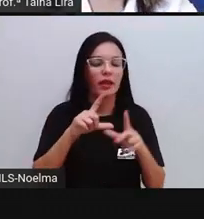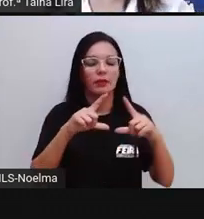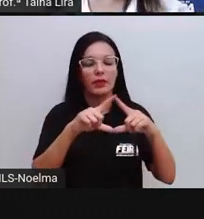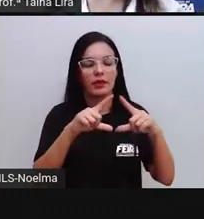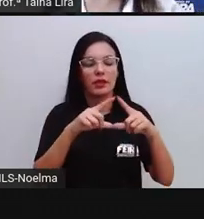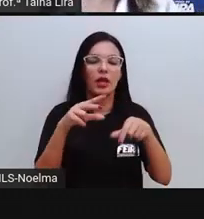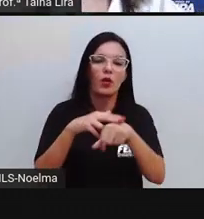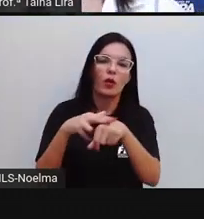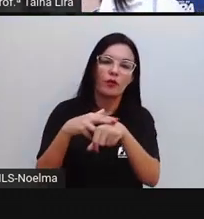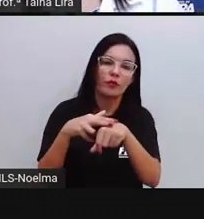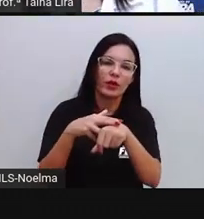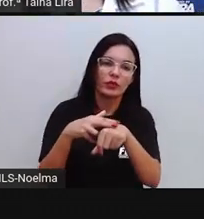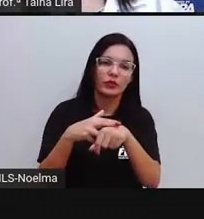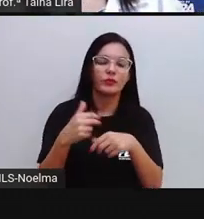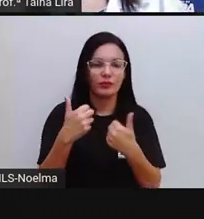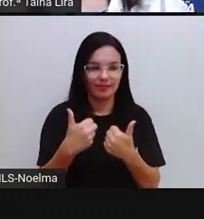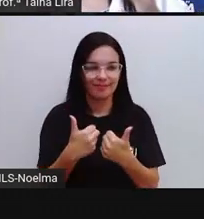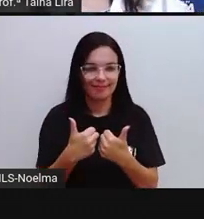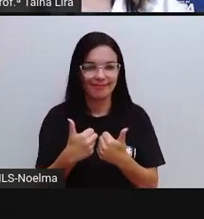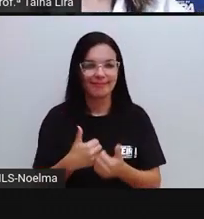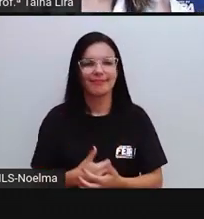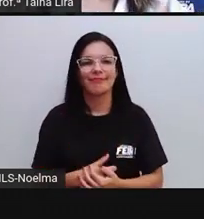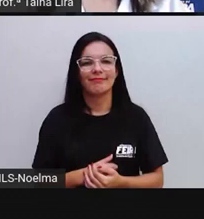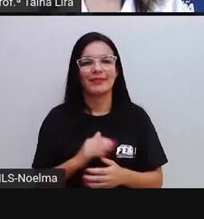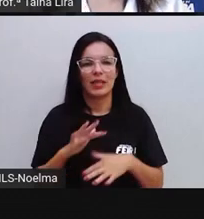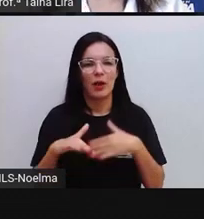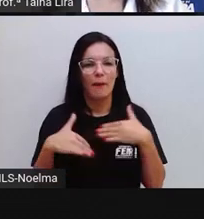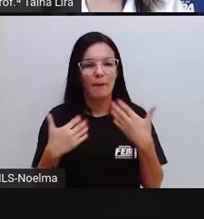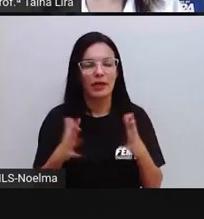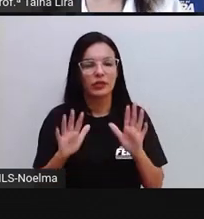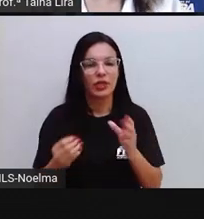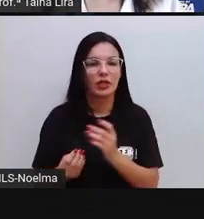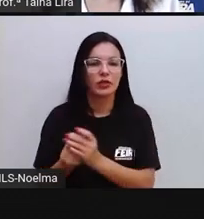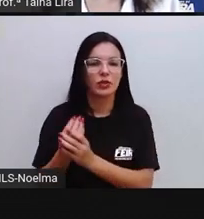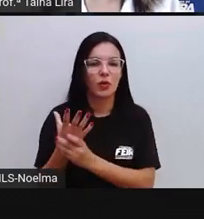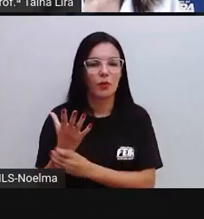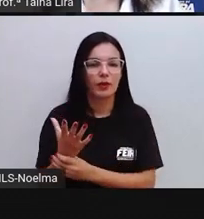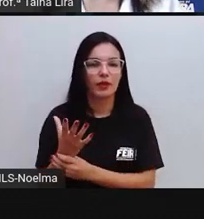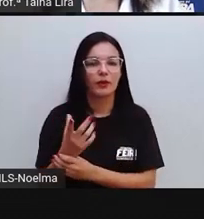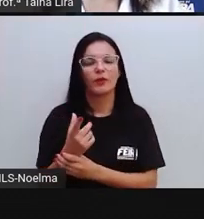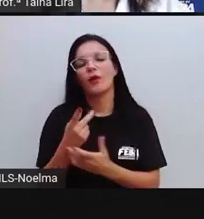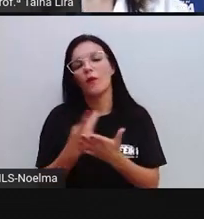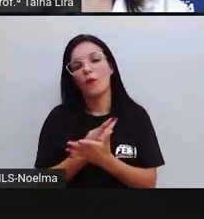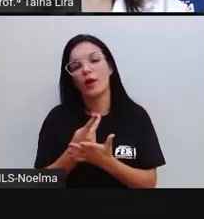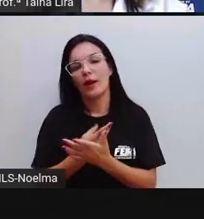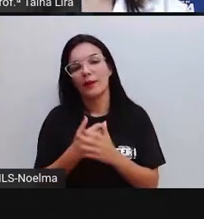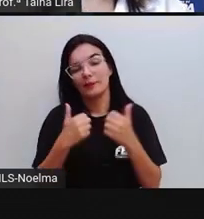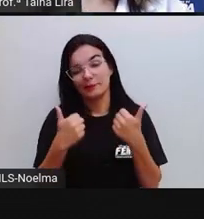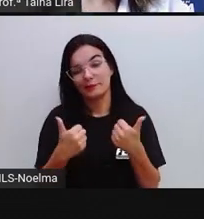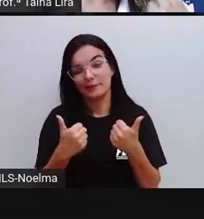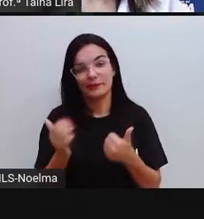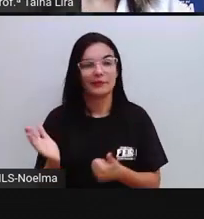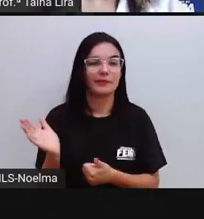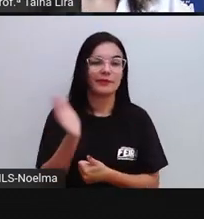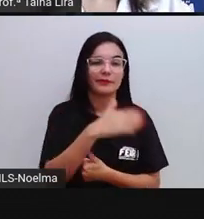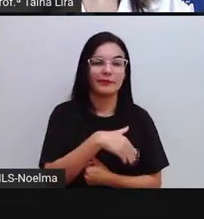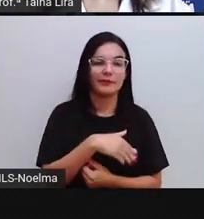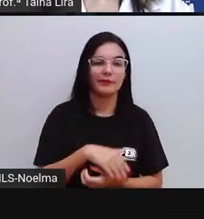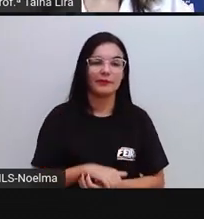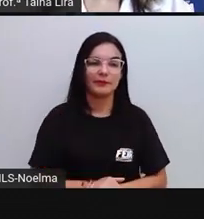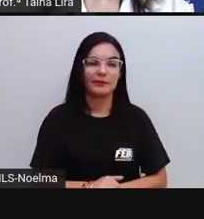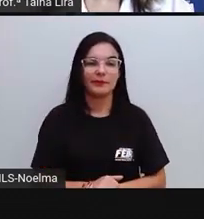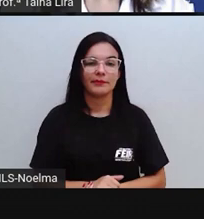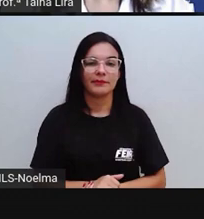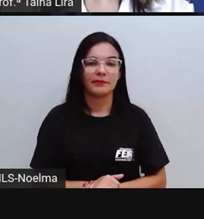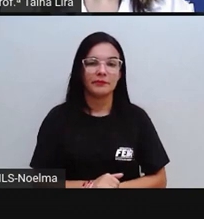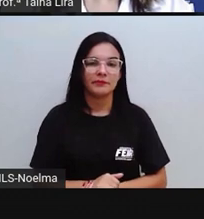um triângulo verde, tá? Mas a gente já descobriu aqui o equívoco da sequência, tá bom?